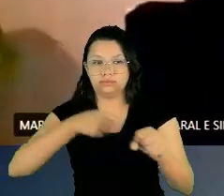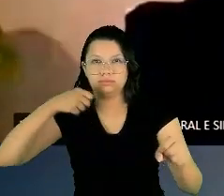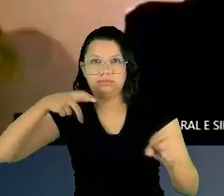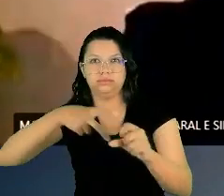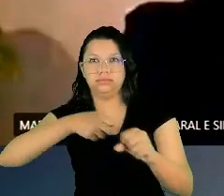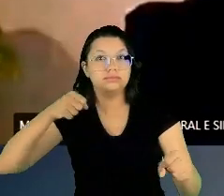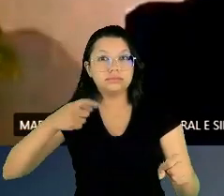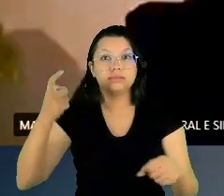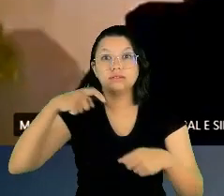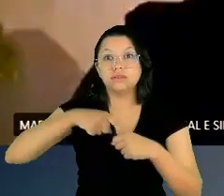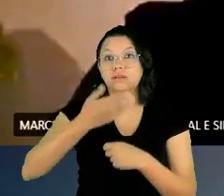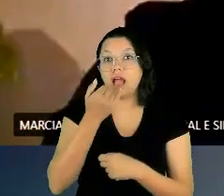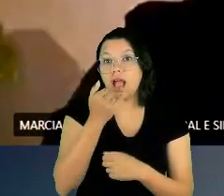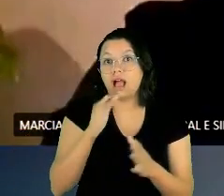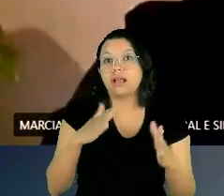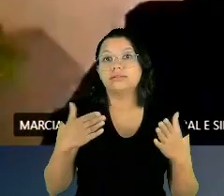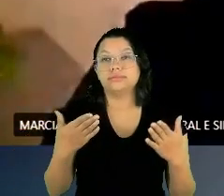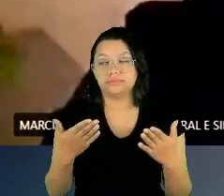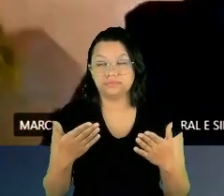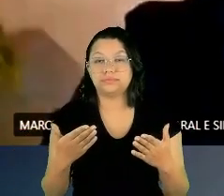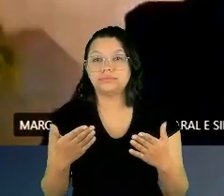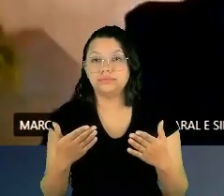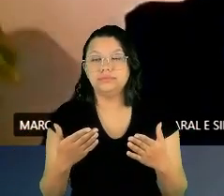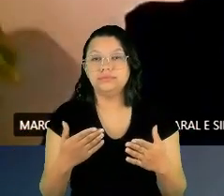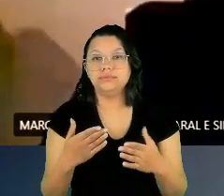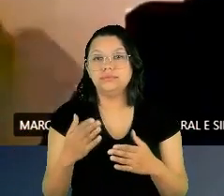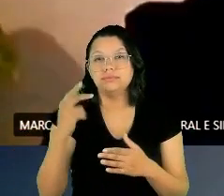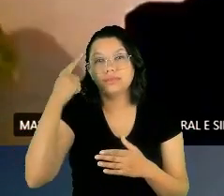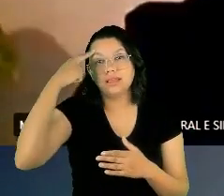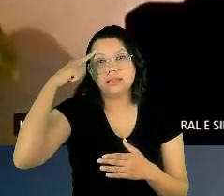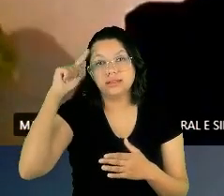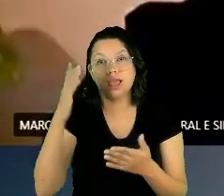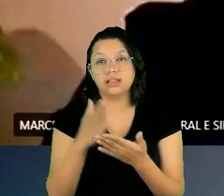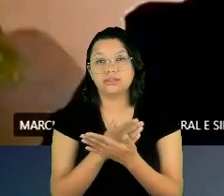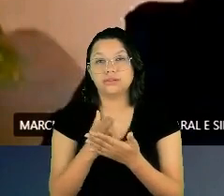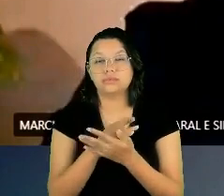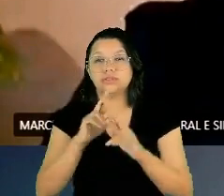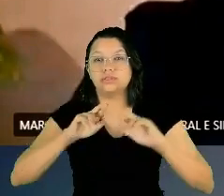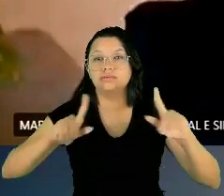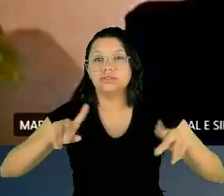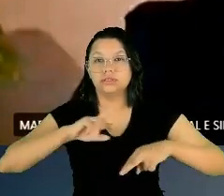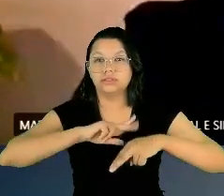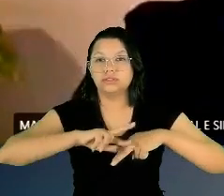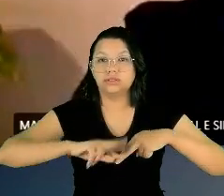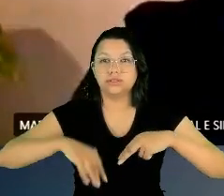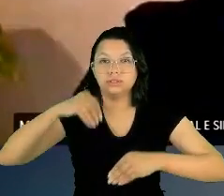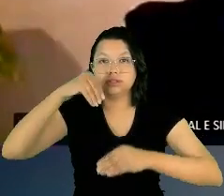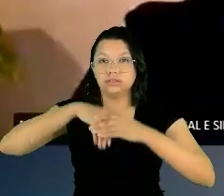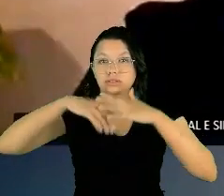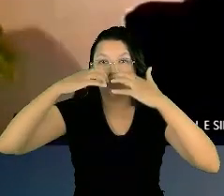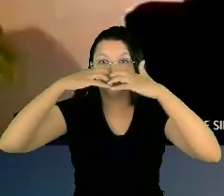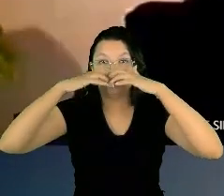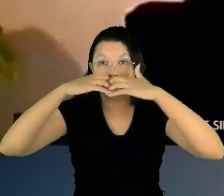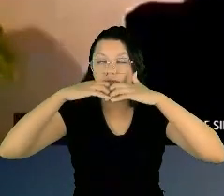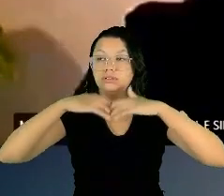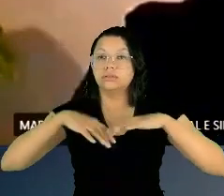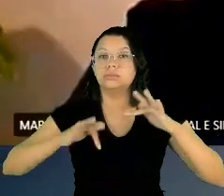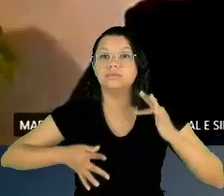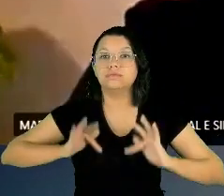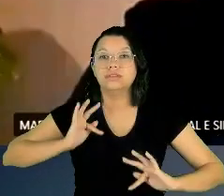e voltava com alimento. Essa hipótese do Baron Cohen, hipótese de alguns autores, dessas diferenças de gênero no